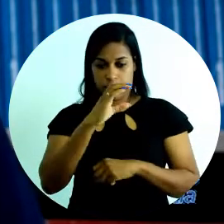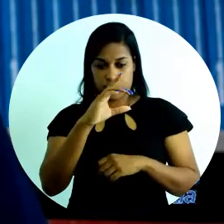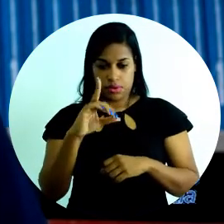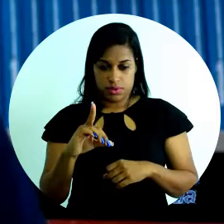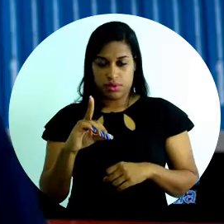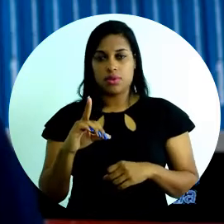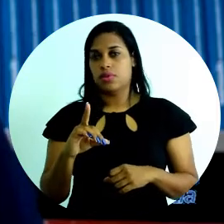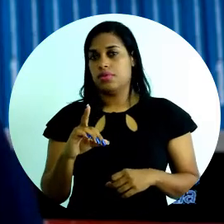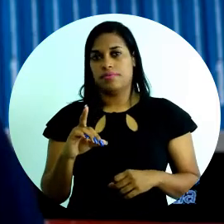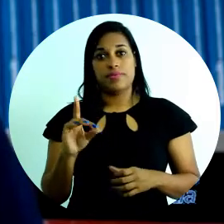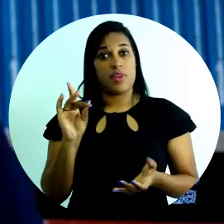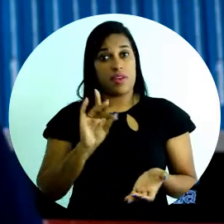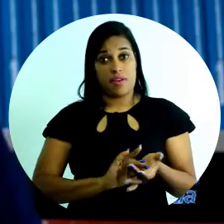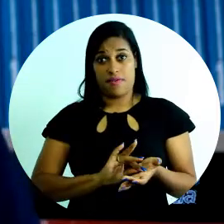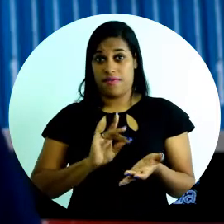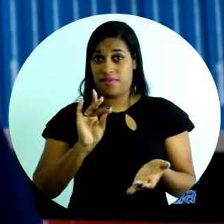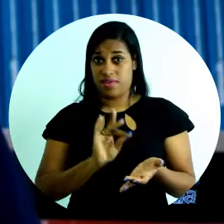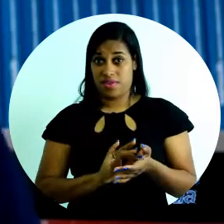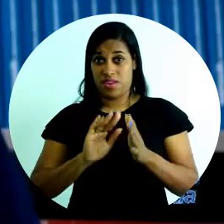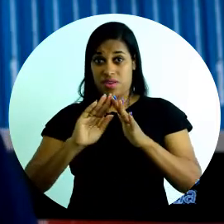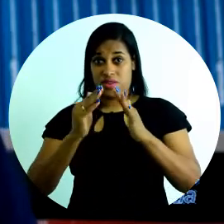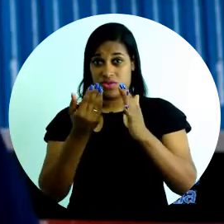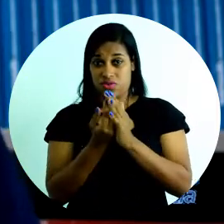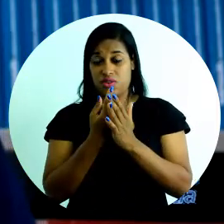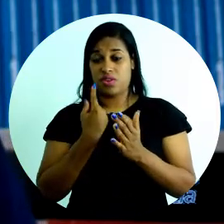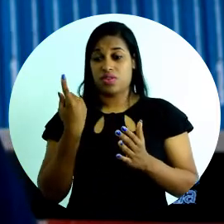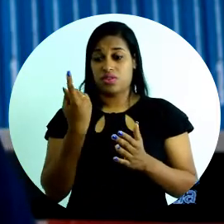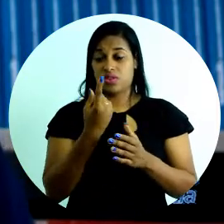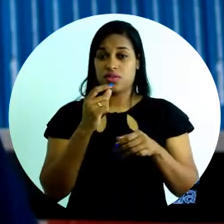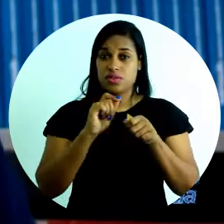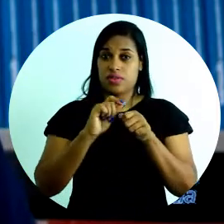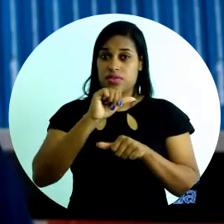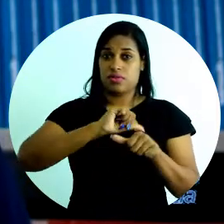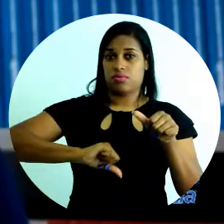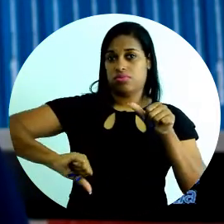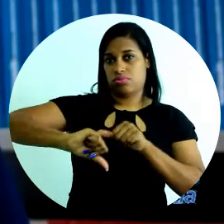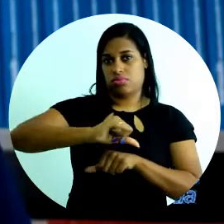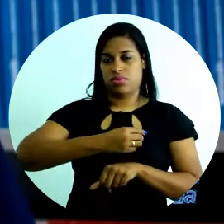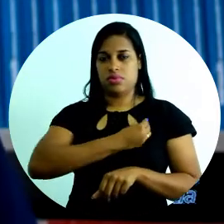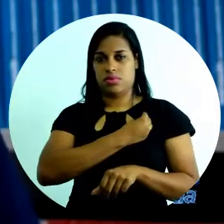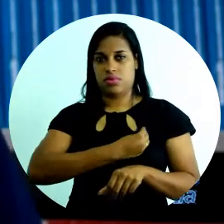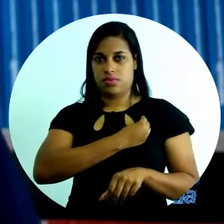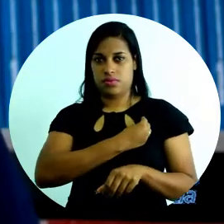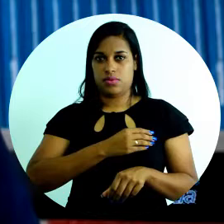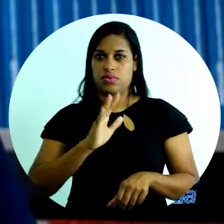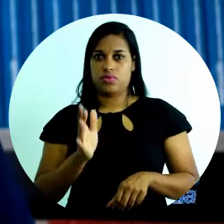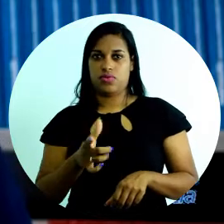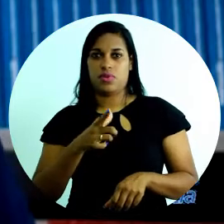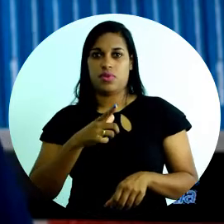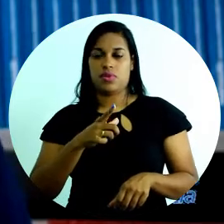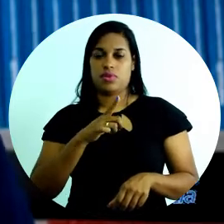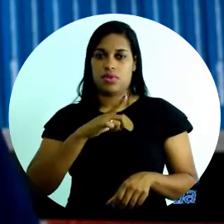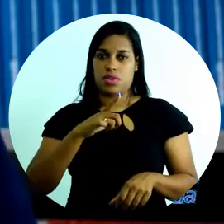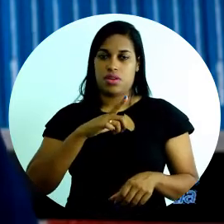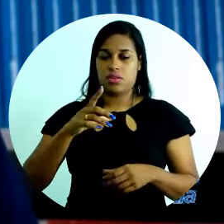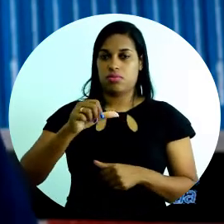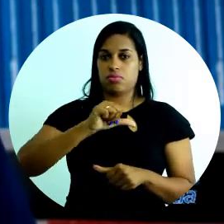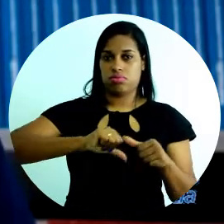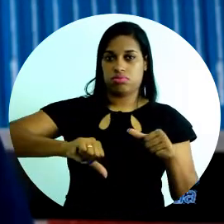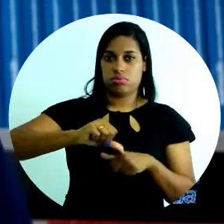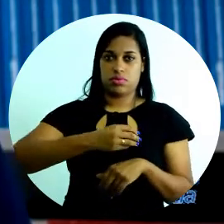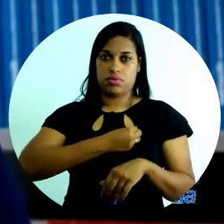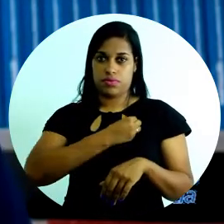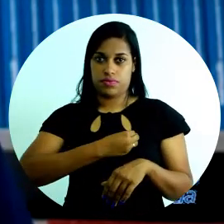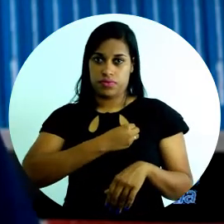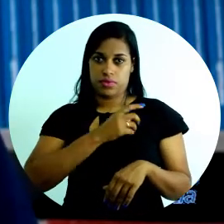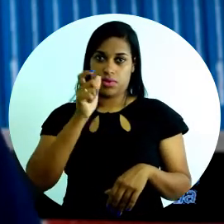né? Lá, na verdade, numa escola nós estamos fazendo transformações de vida. E já que é transformação de vida, de